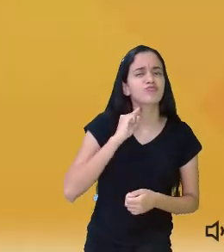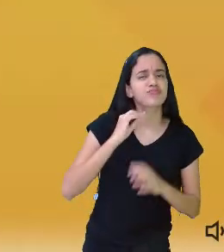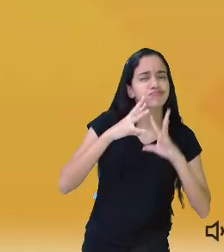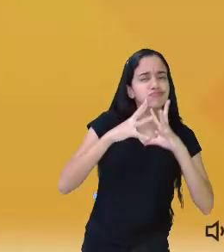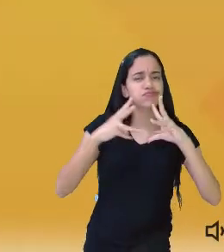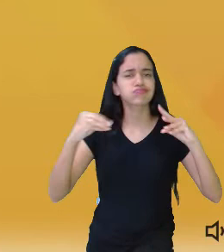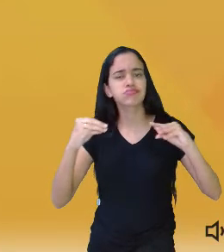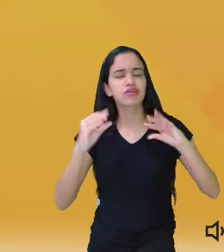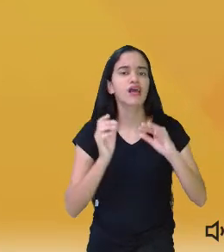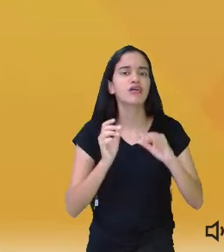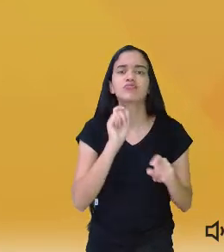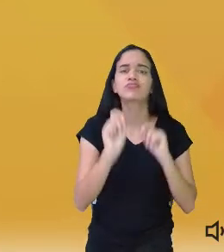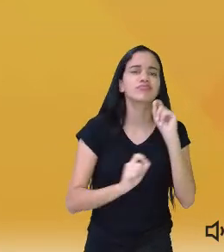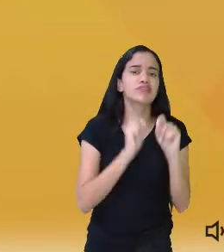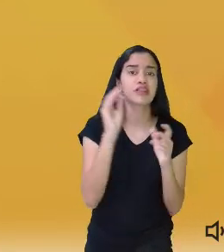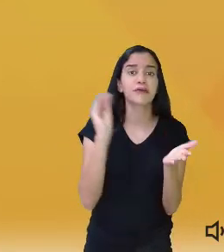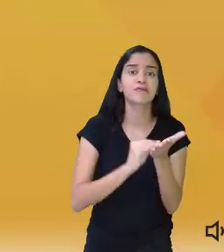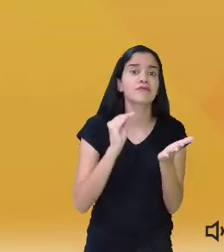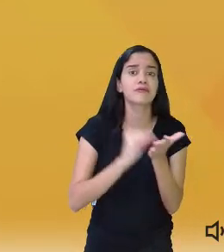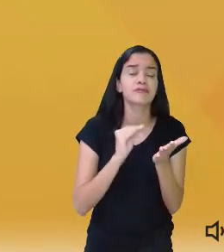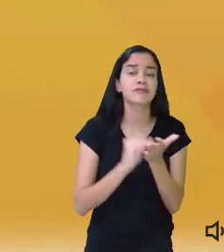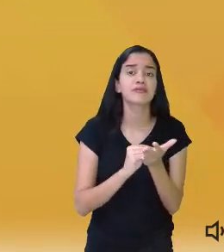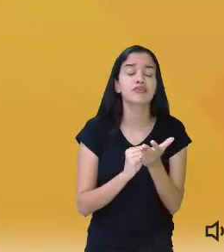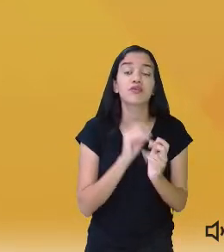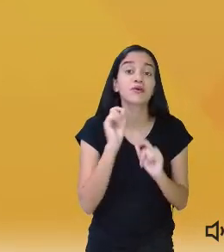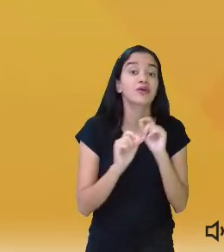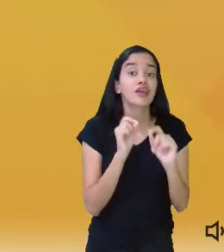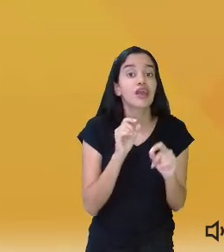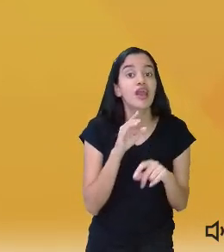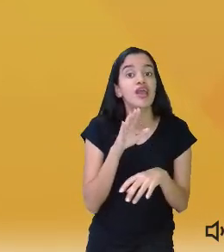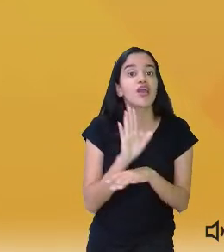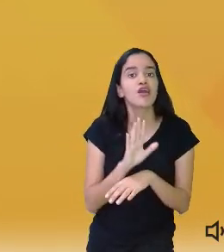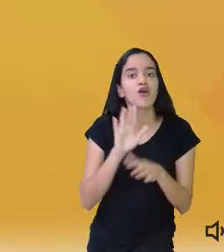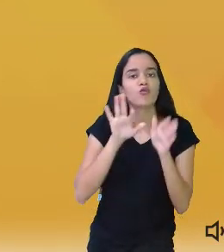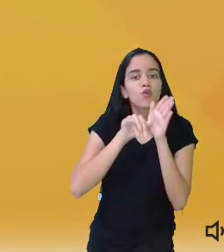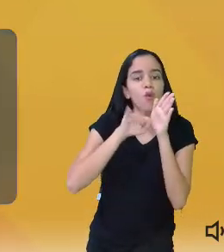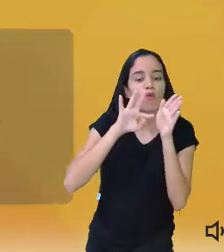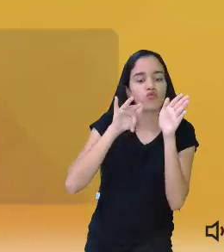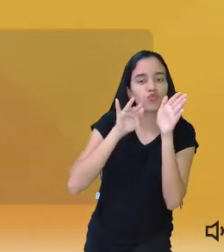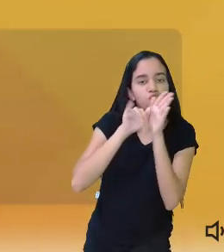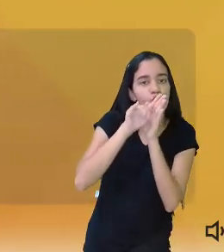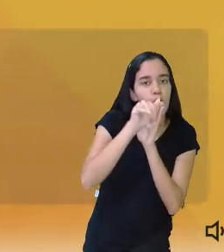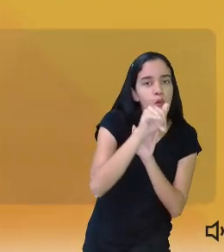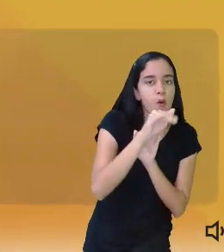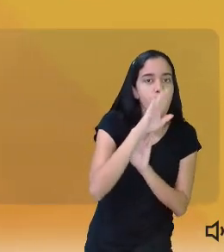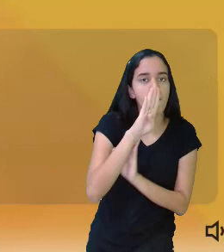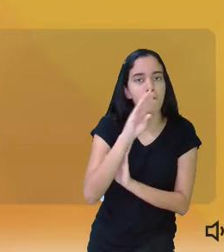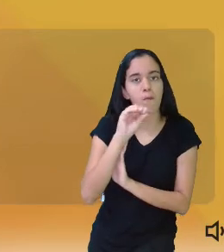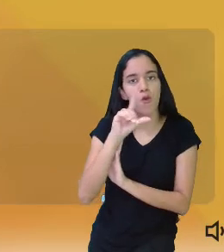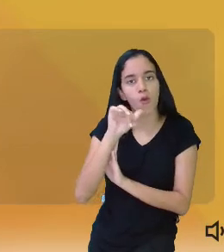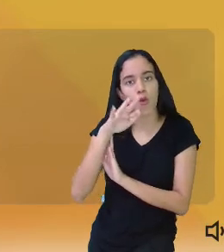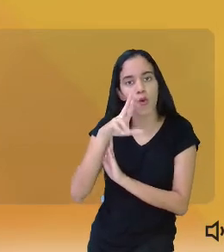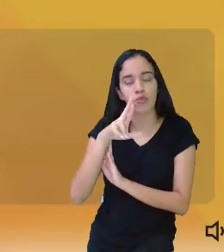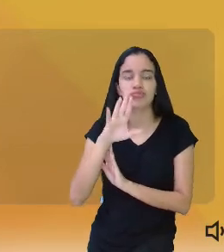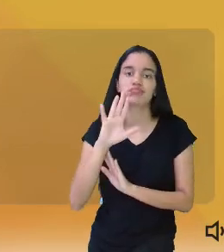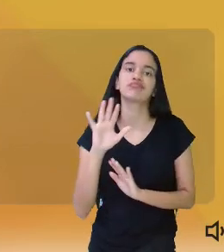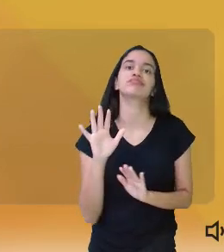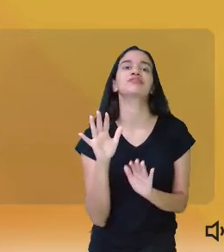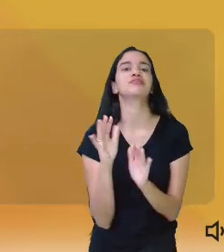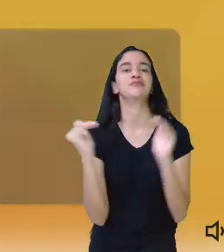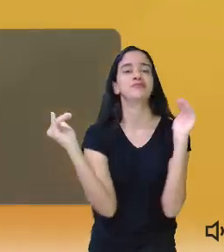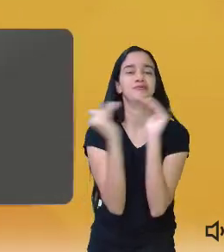Decompositor. Quem foi o decompositor que estava faltando aqui? Foi o bolô, não é? Ele tá aqui embaixo, olha. Bolô, ó, deu